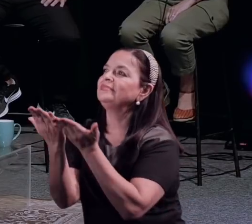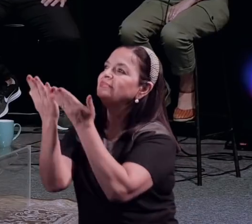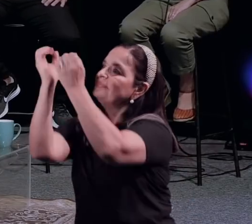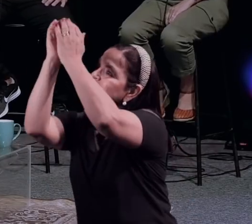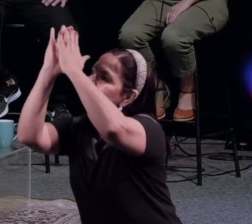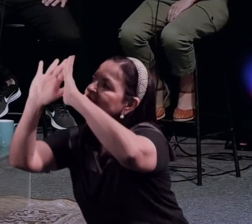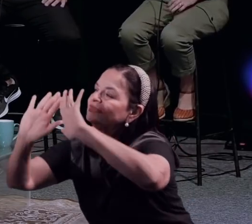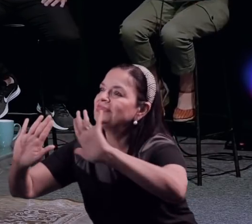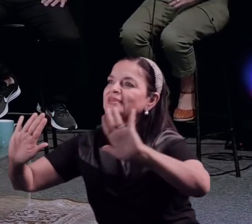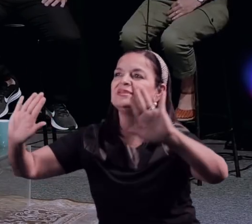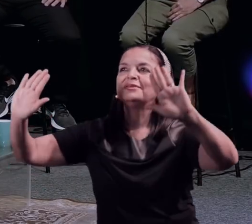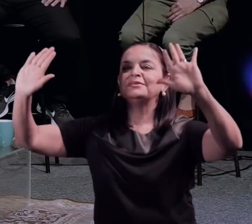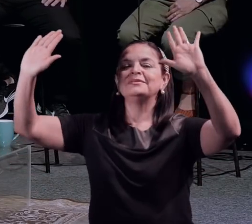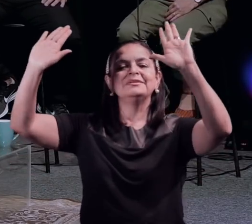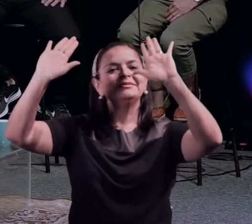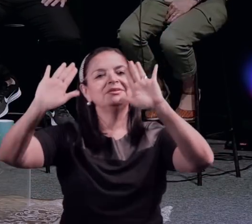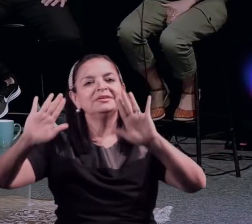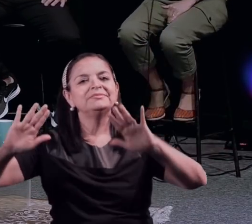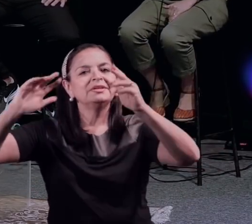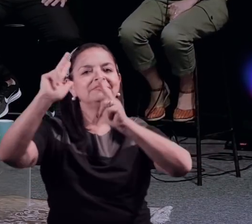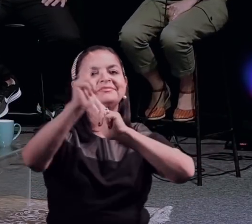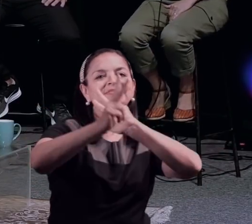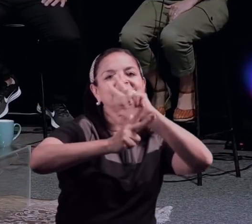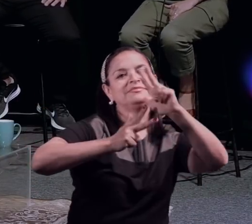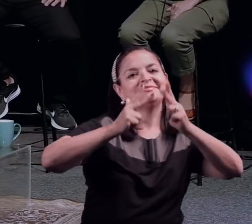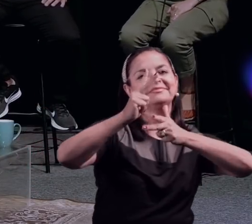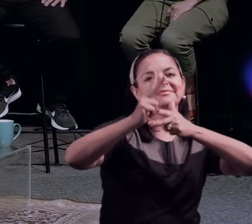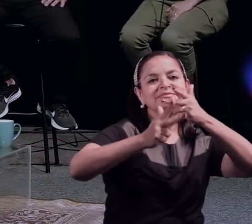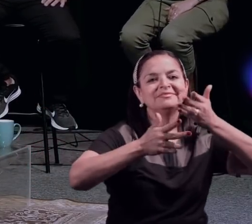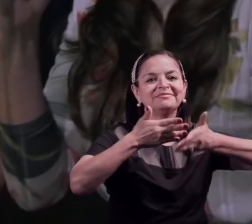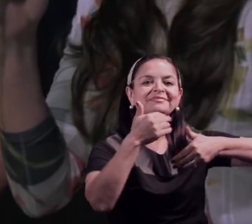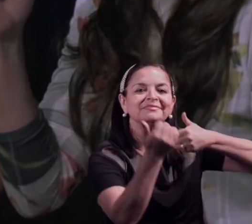bendizer-te, e a uma voz